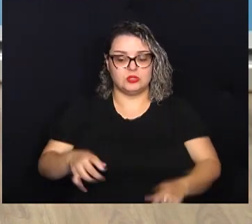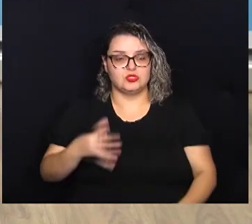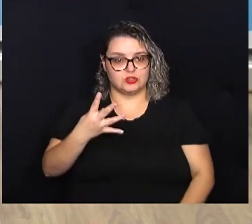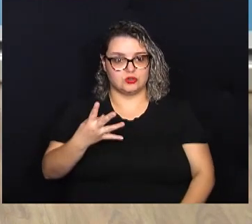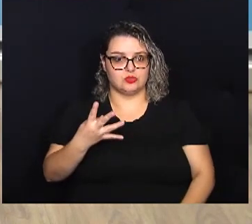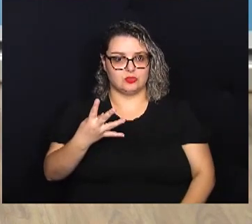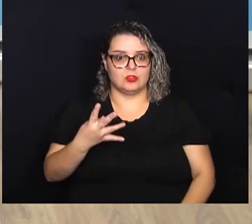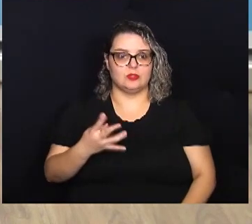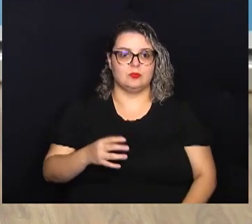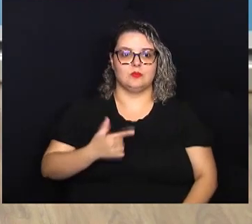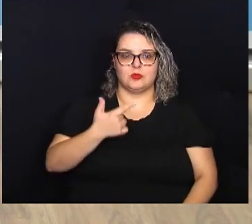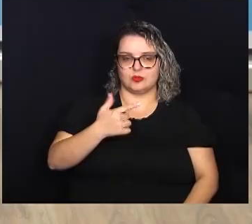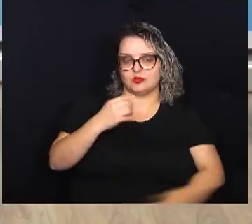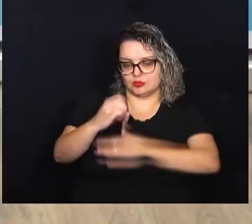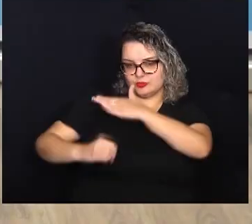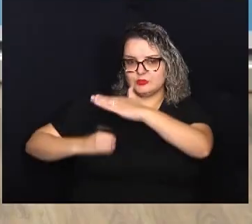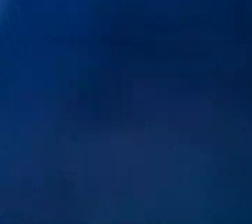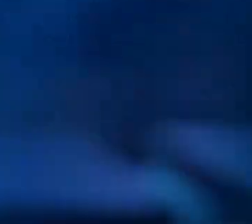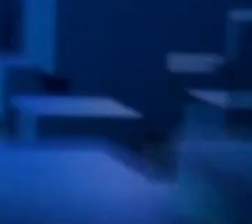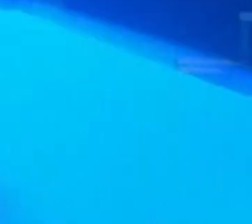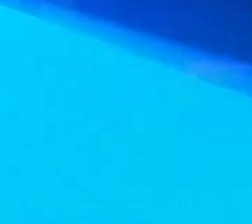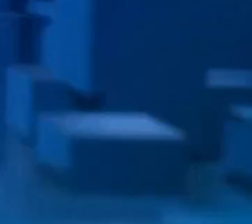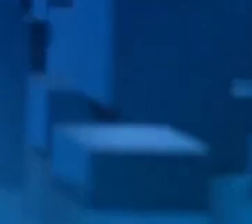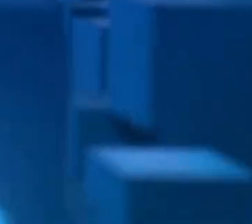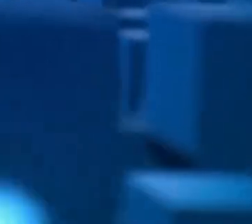por 24 horas